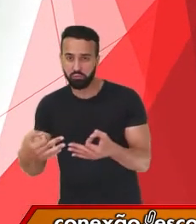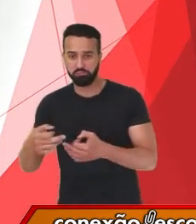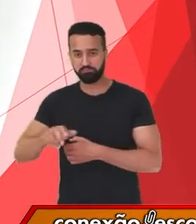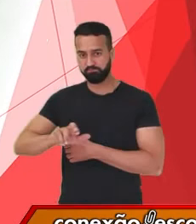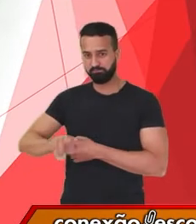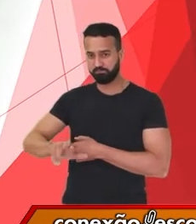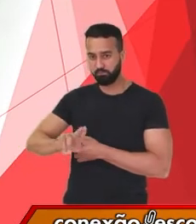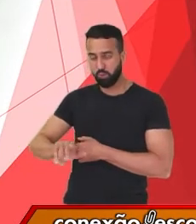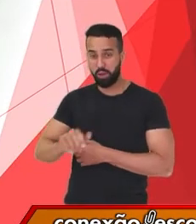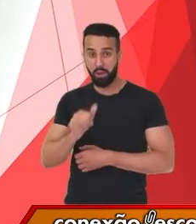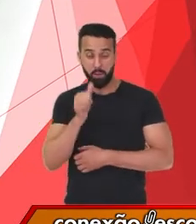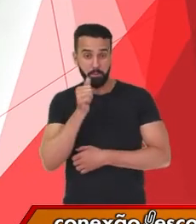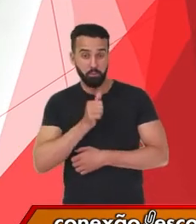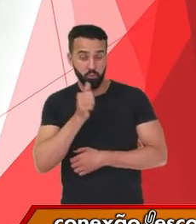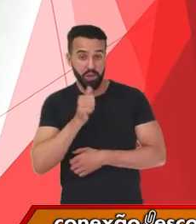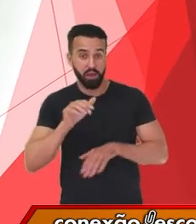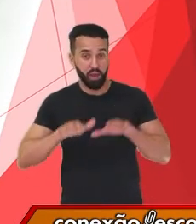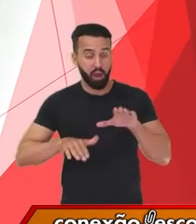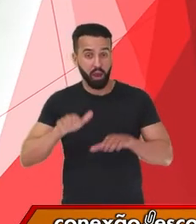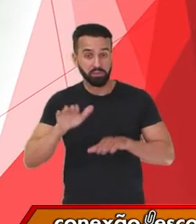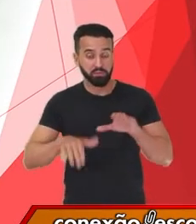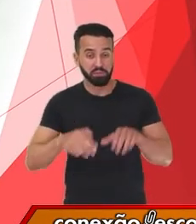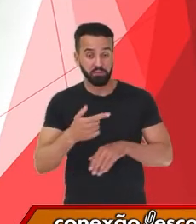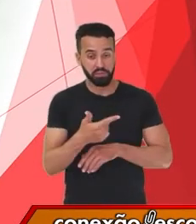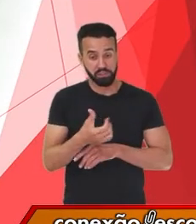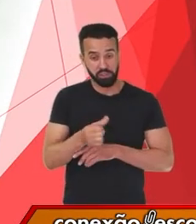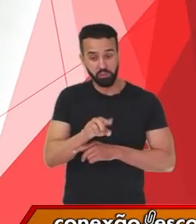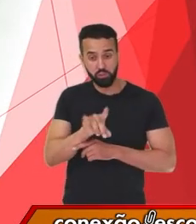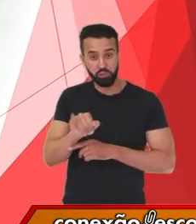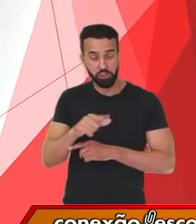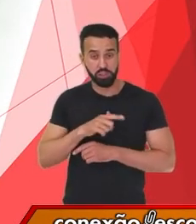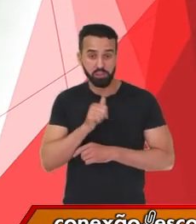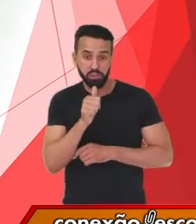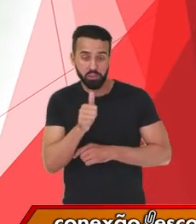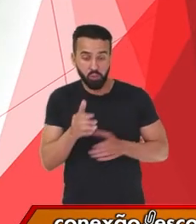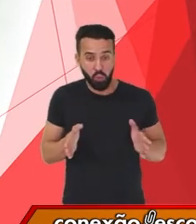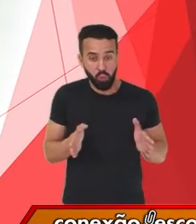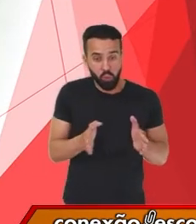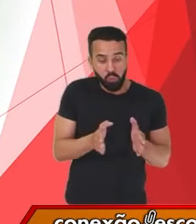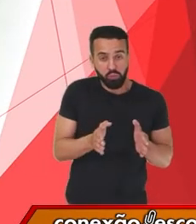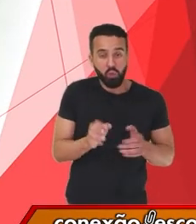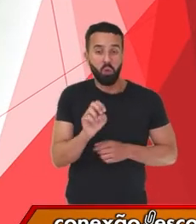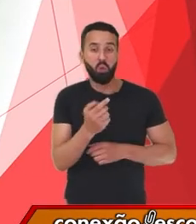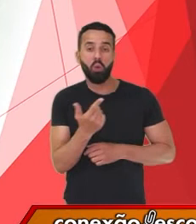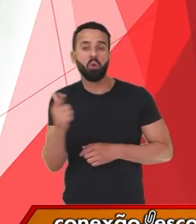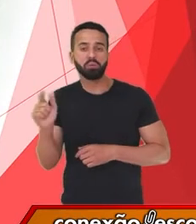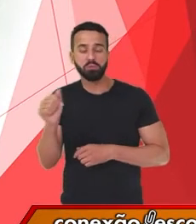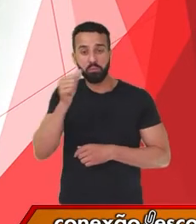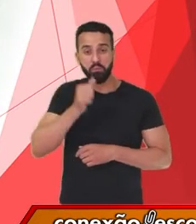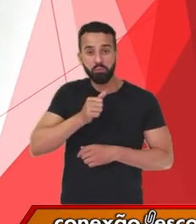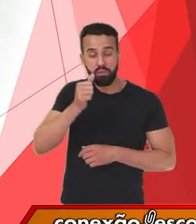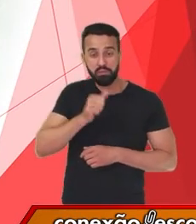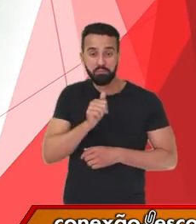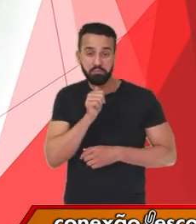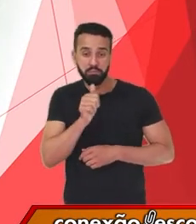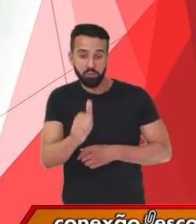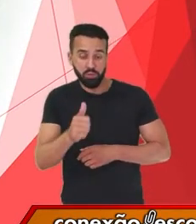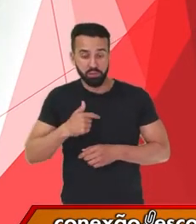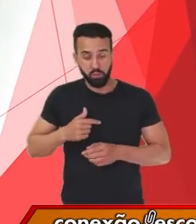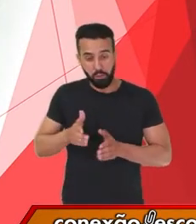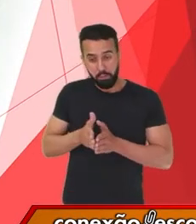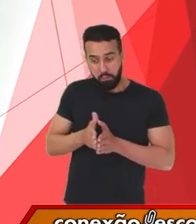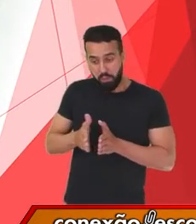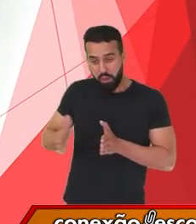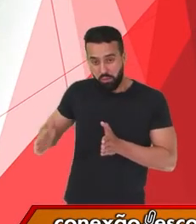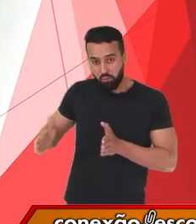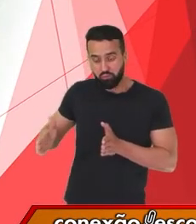ciclo menstrual um pouco mais curto, de 26 dias, por exemplo. Algumas mulheres têm um ciclo menstrual mais longo. Então, isso